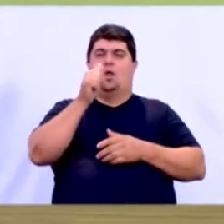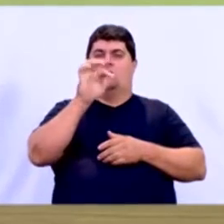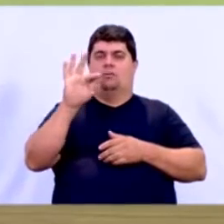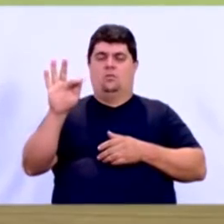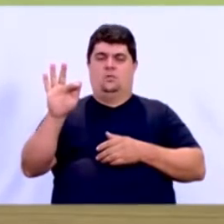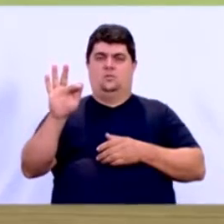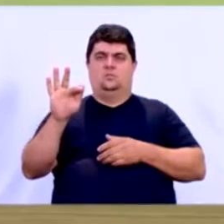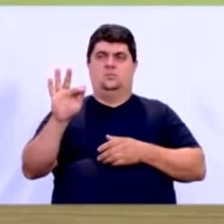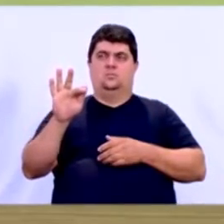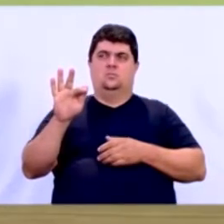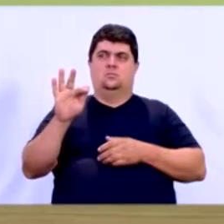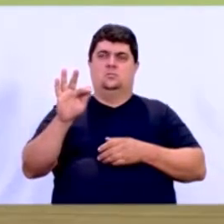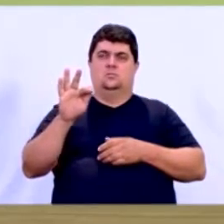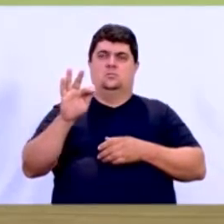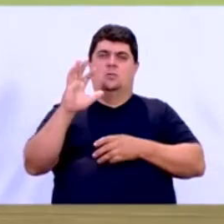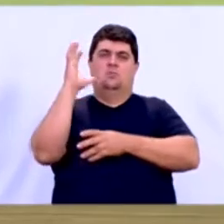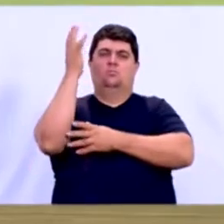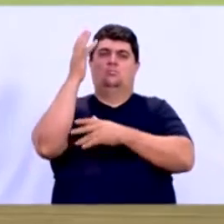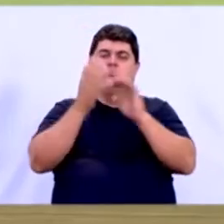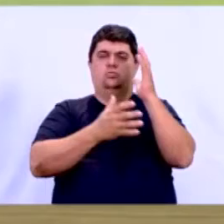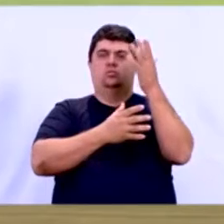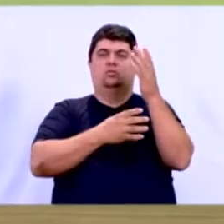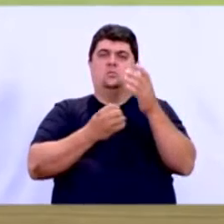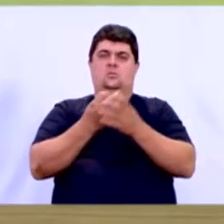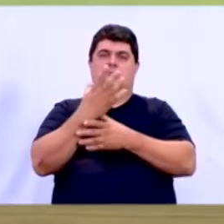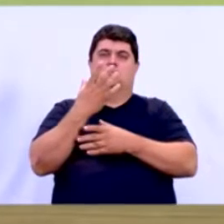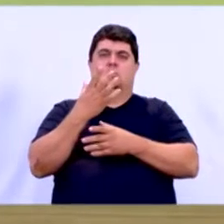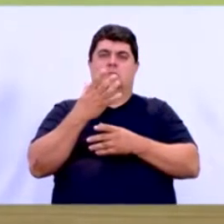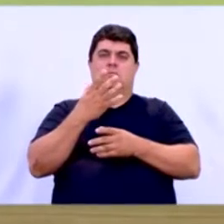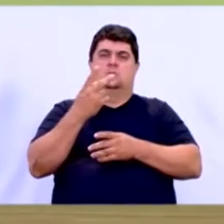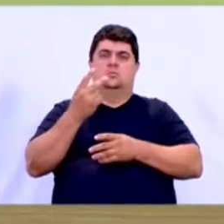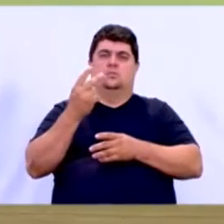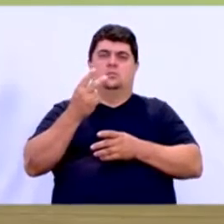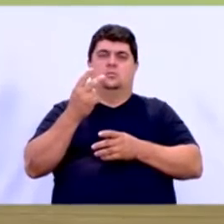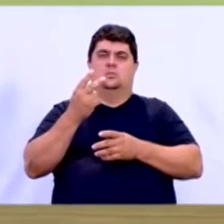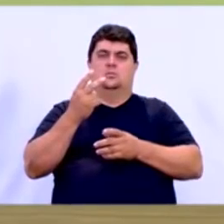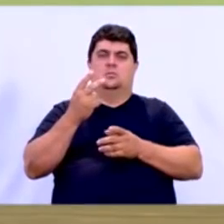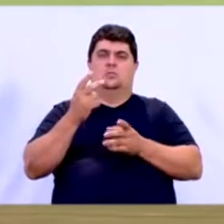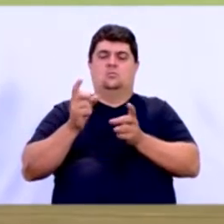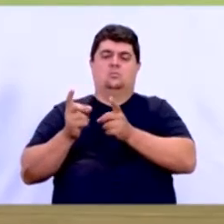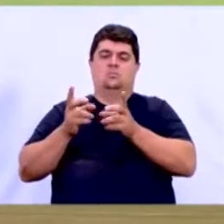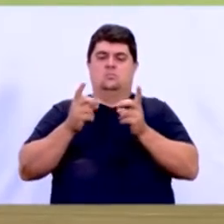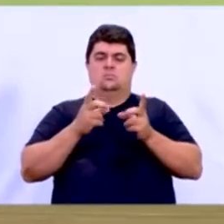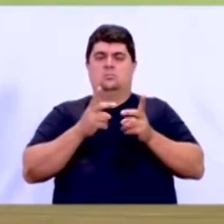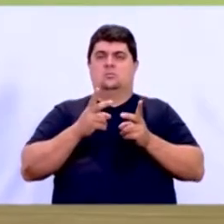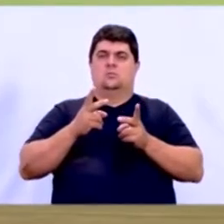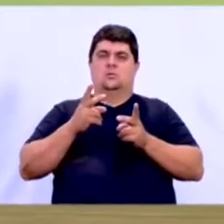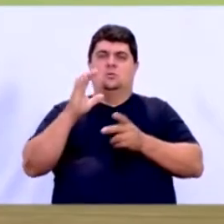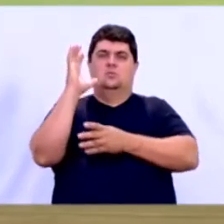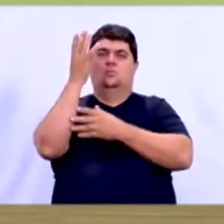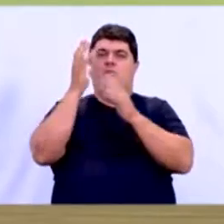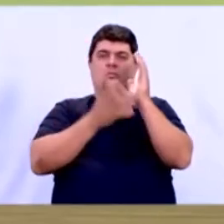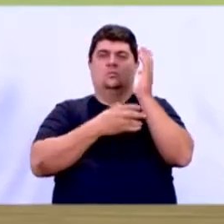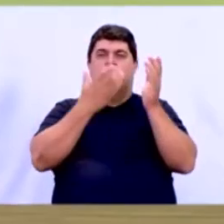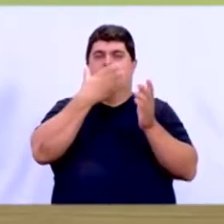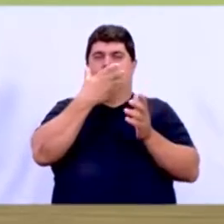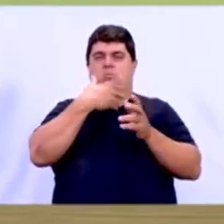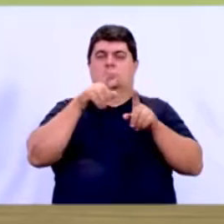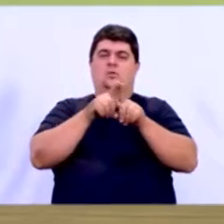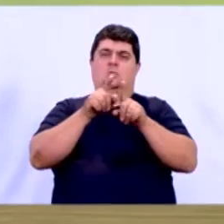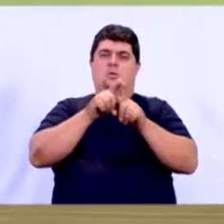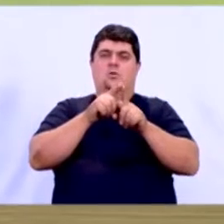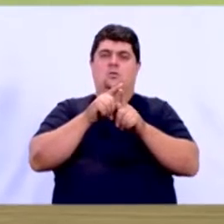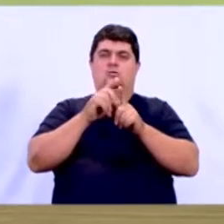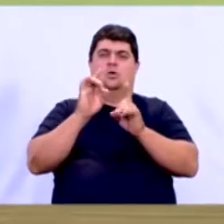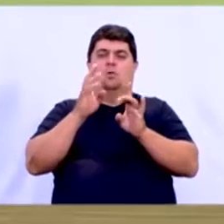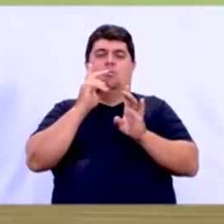Floresta, mudas de árvores, e a questão 2 seria um comércio de mudas de árvores frutíferas ou ornamentais. Sim.